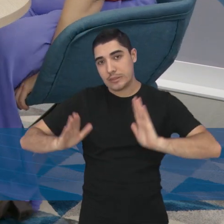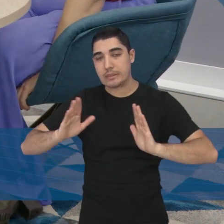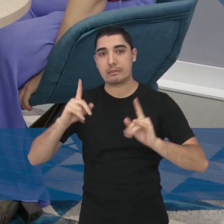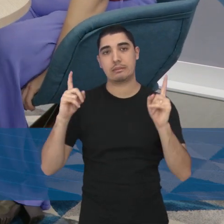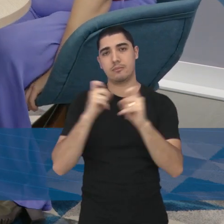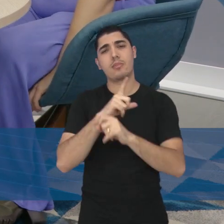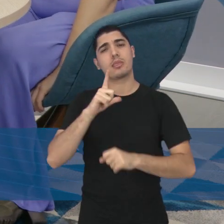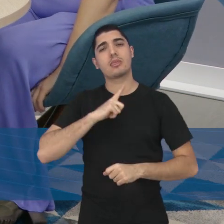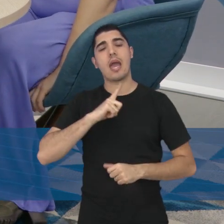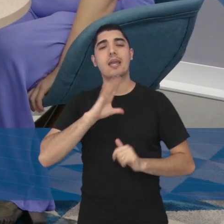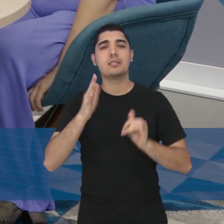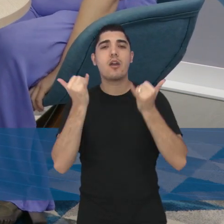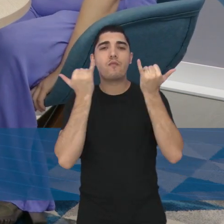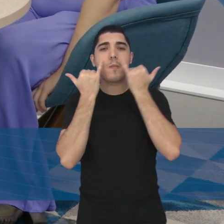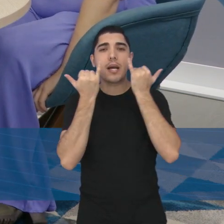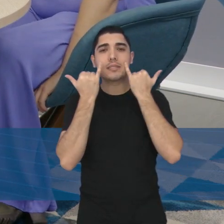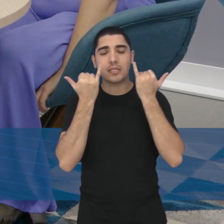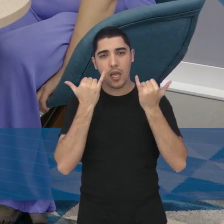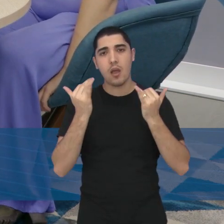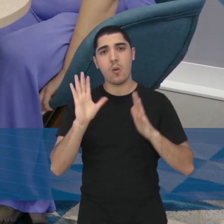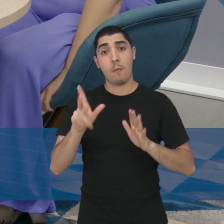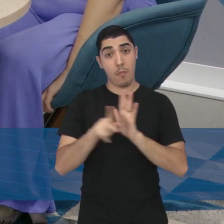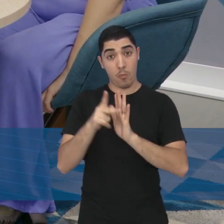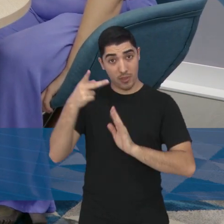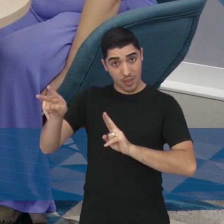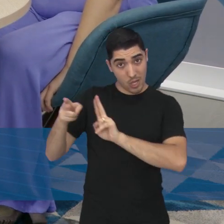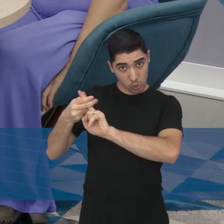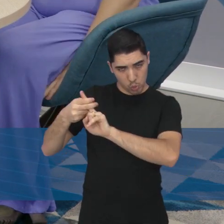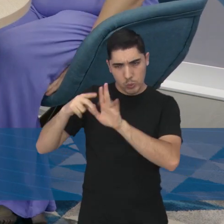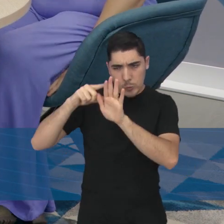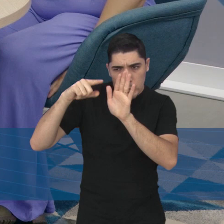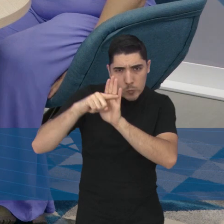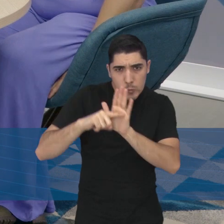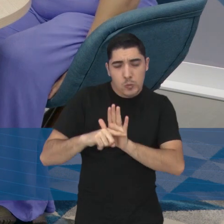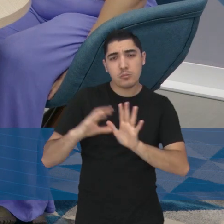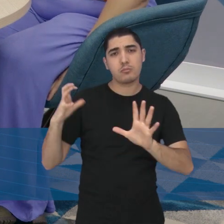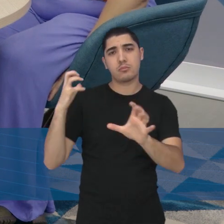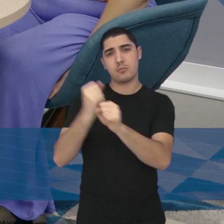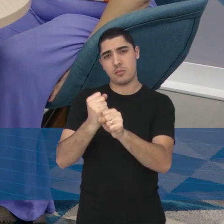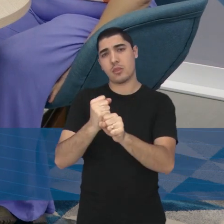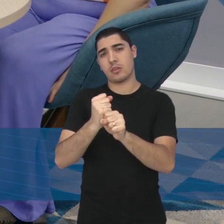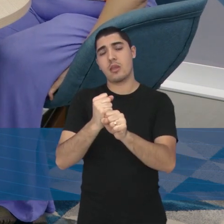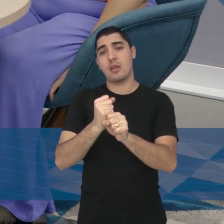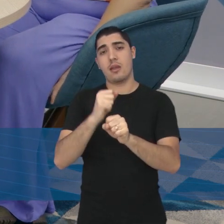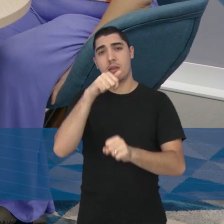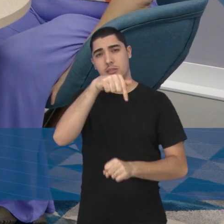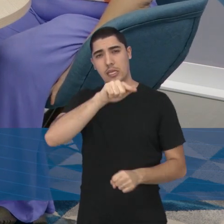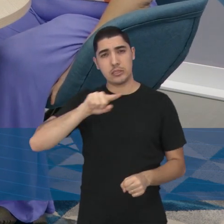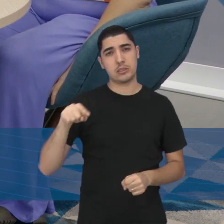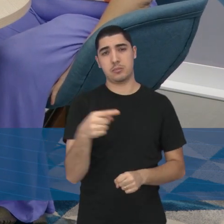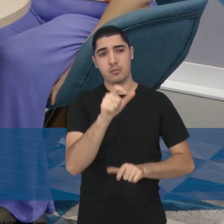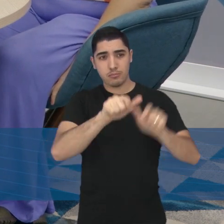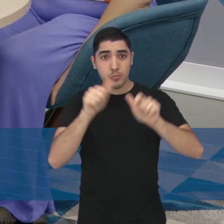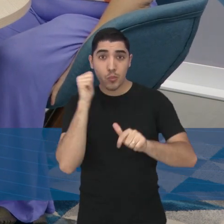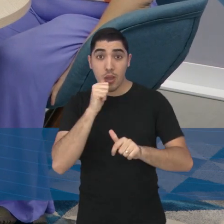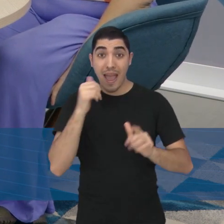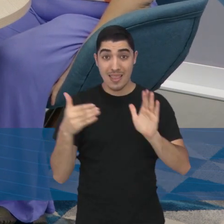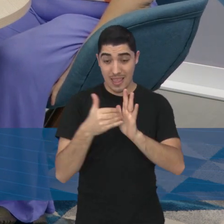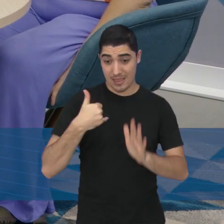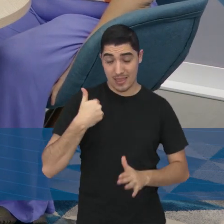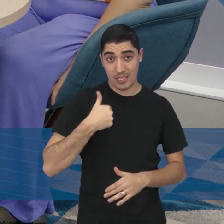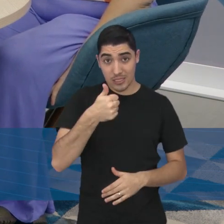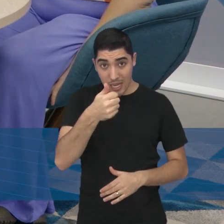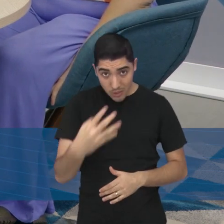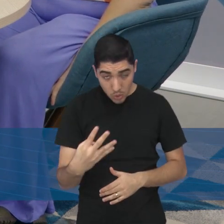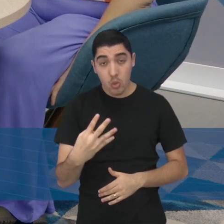sentido. Tem até um dado, né, que saiu do próprio SUS, que mais de 17 mil garotas de até 14 anos foram mães